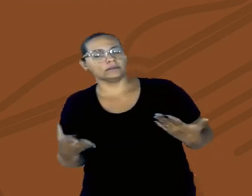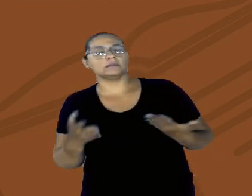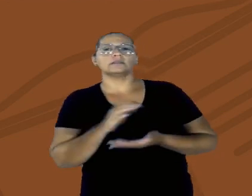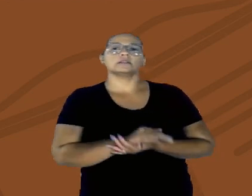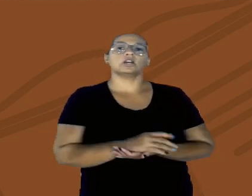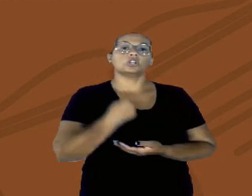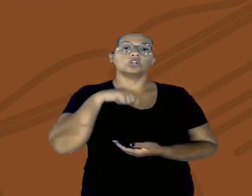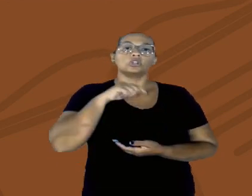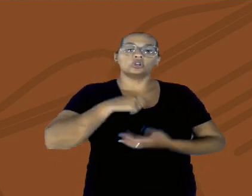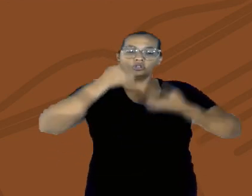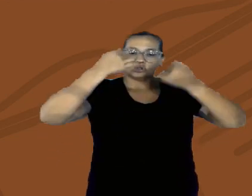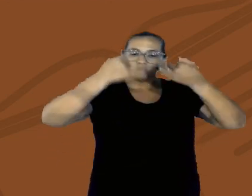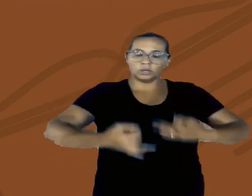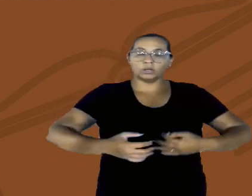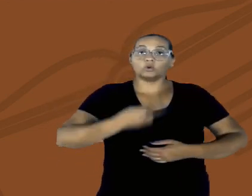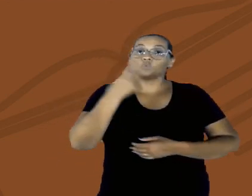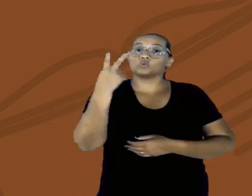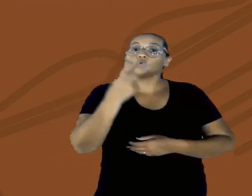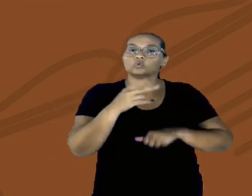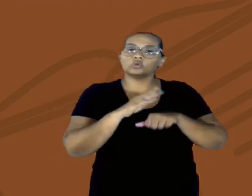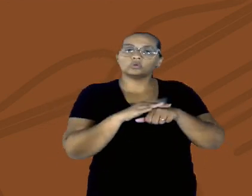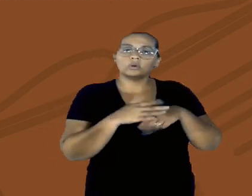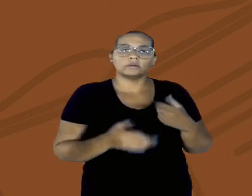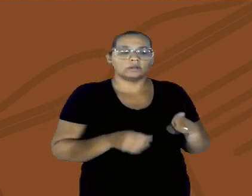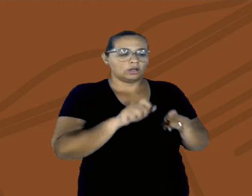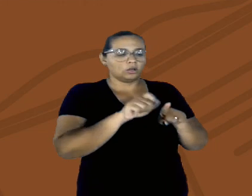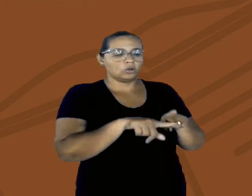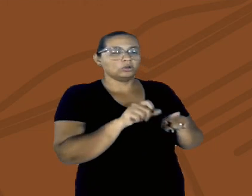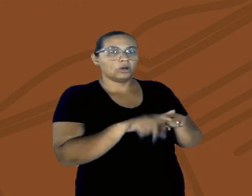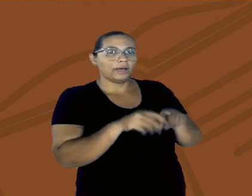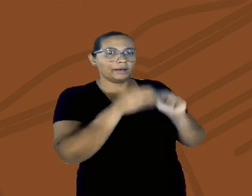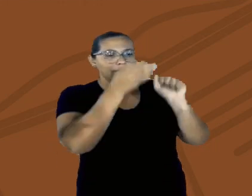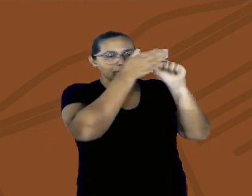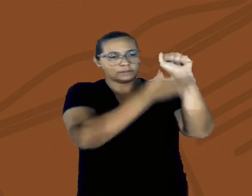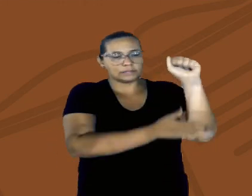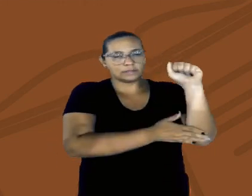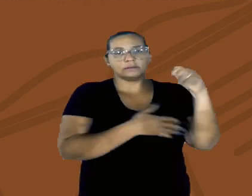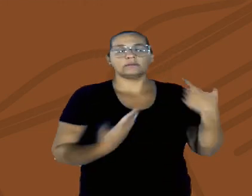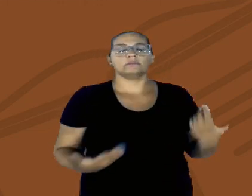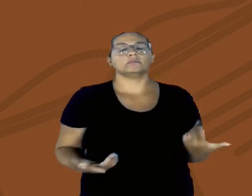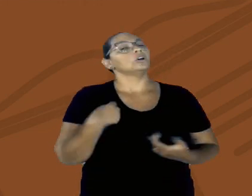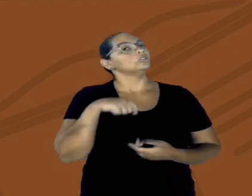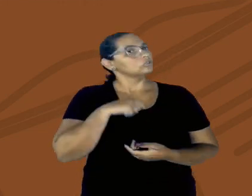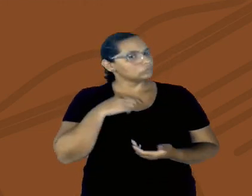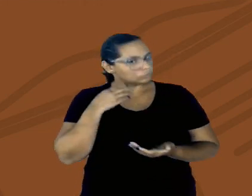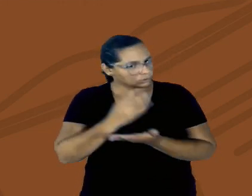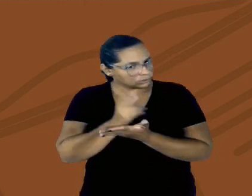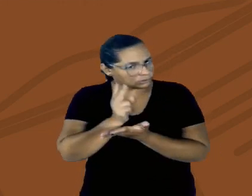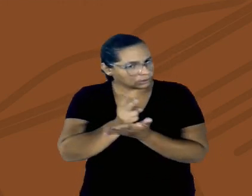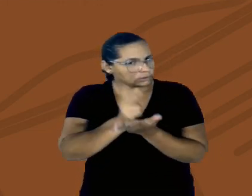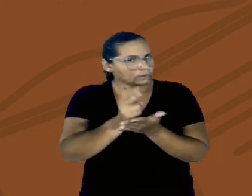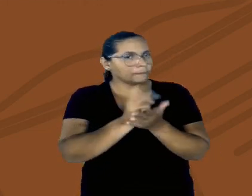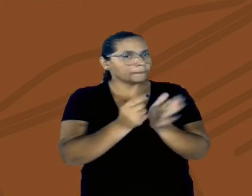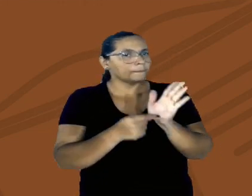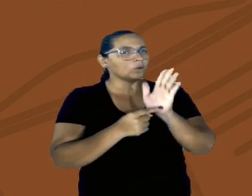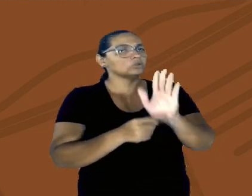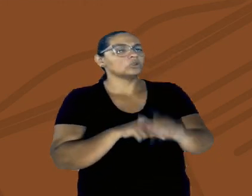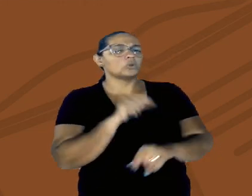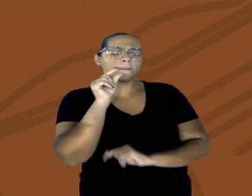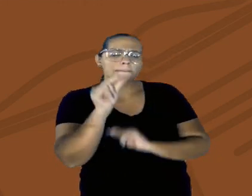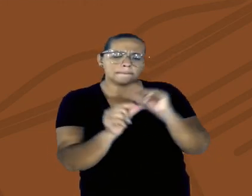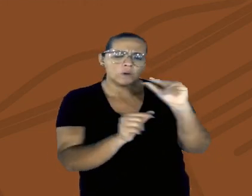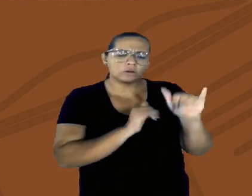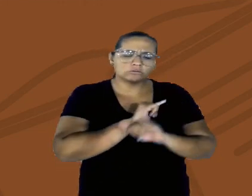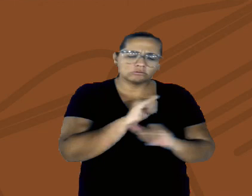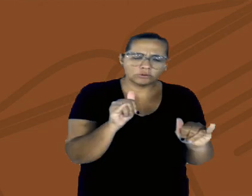de duas ISTs, gonorreia e sífilis. Iremos continuar nas próximas aulas falando um pouco mais